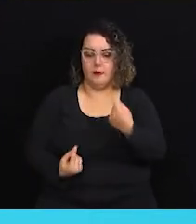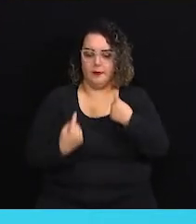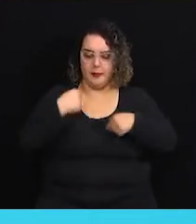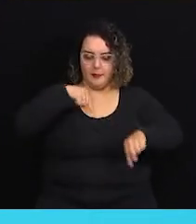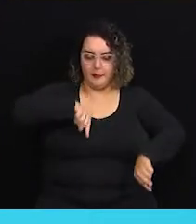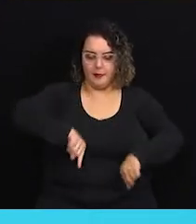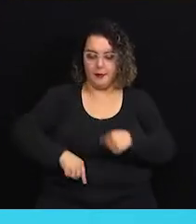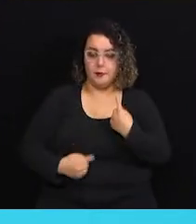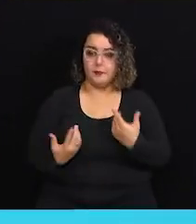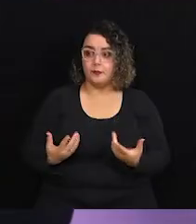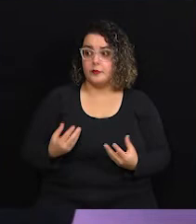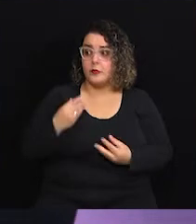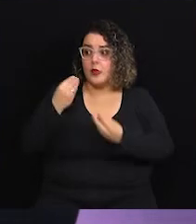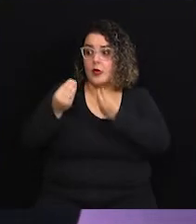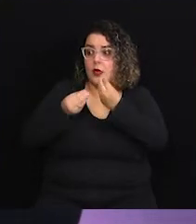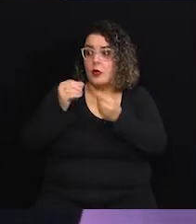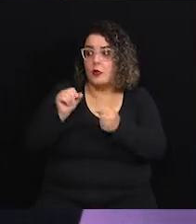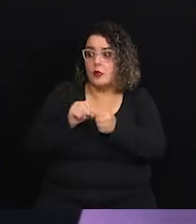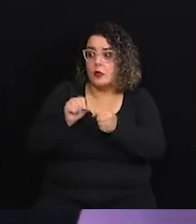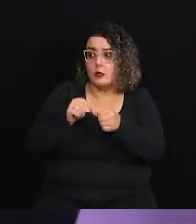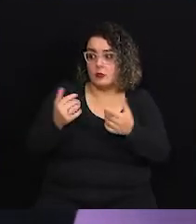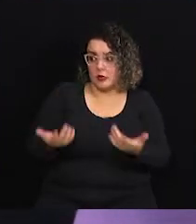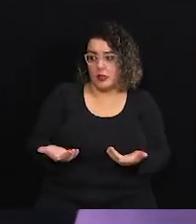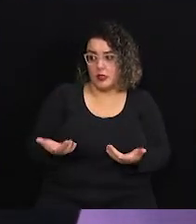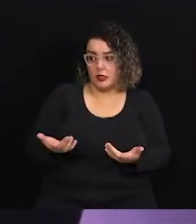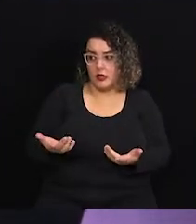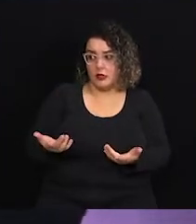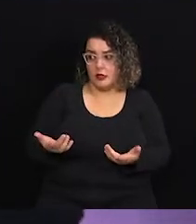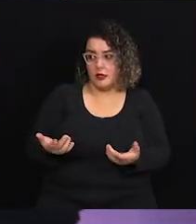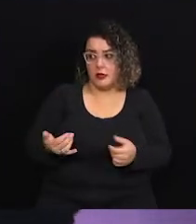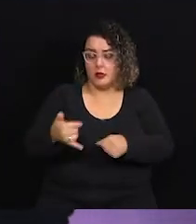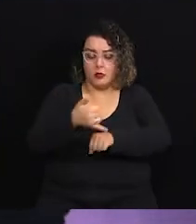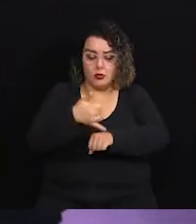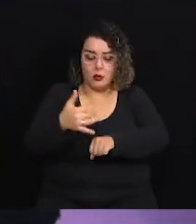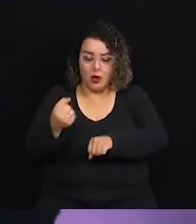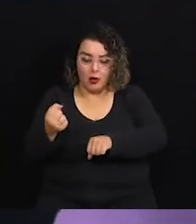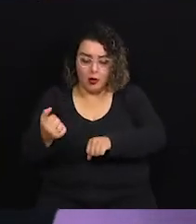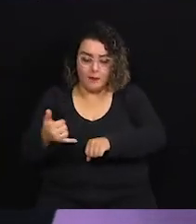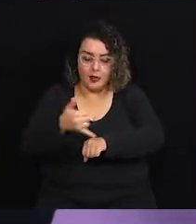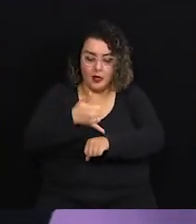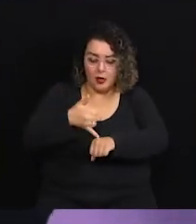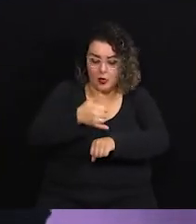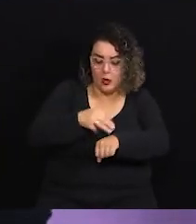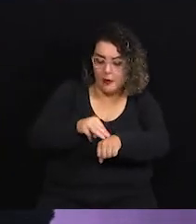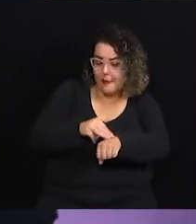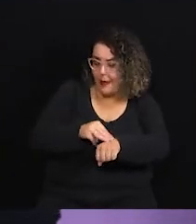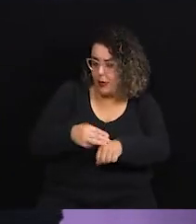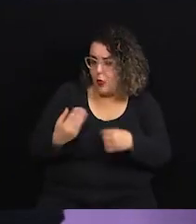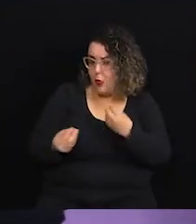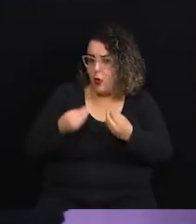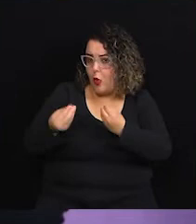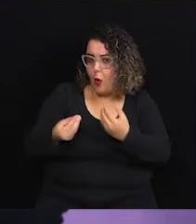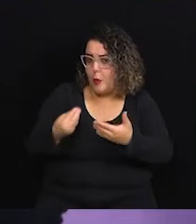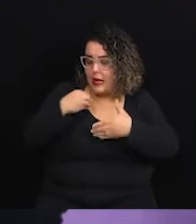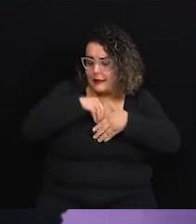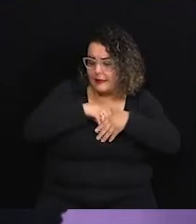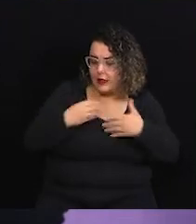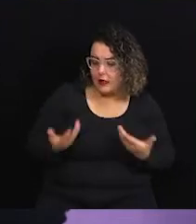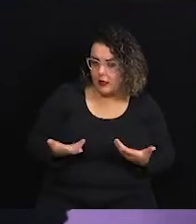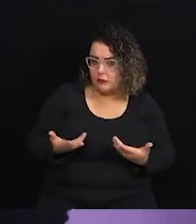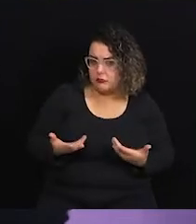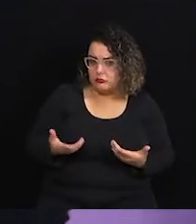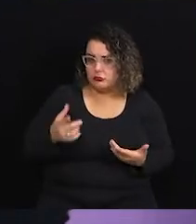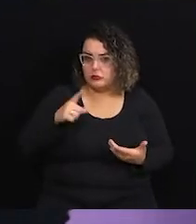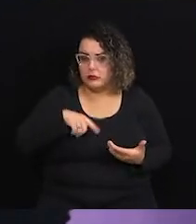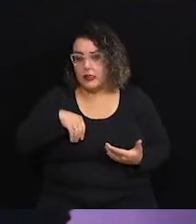metabolismo. E como que a gente faz? É importante dizer a gordura branca e a gordura marrom, né? Como que é no nosso organismo? A